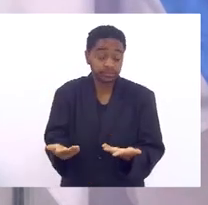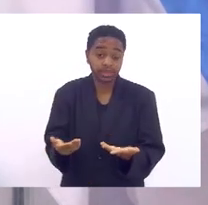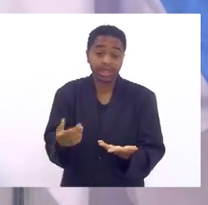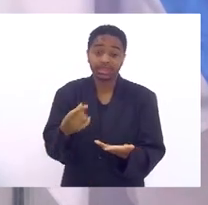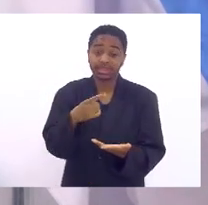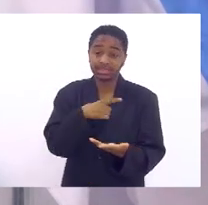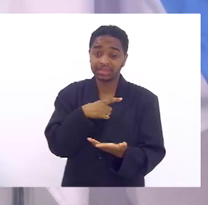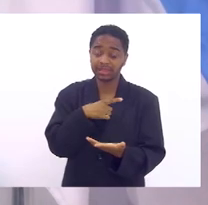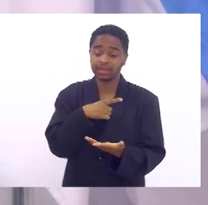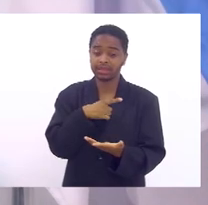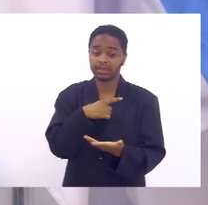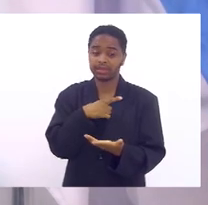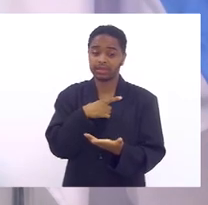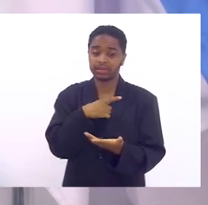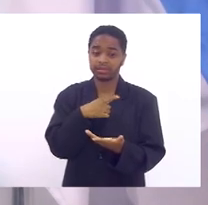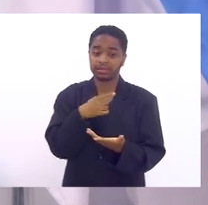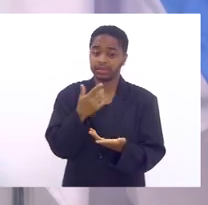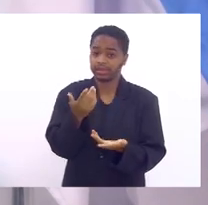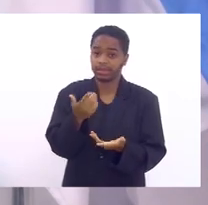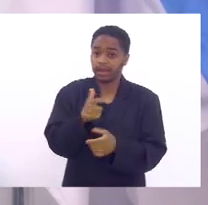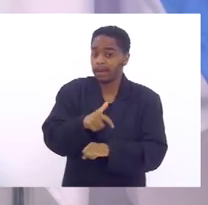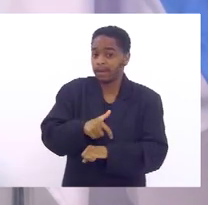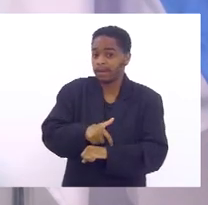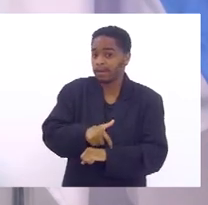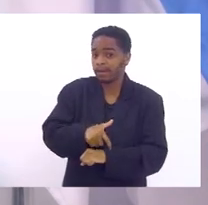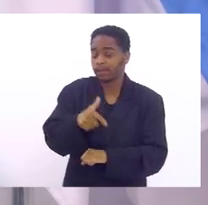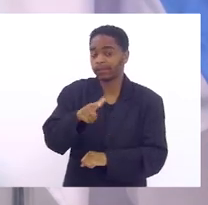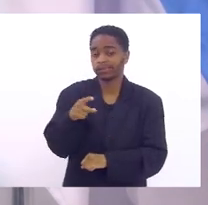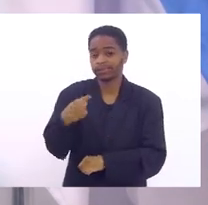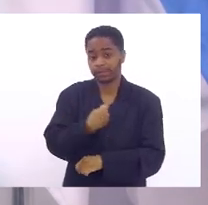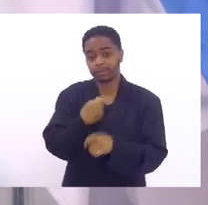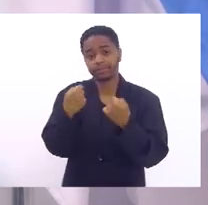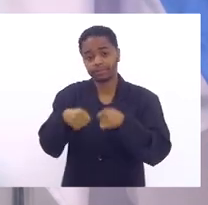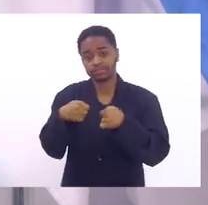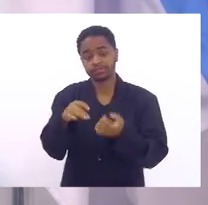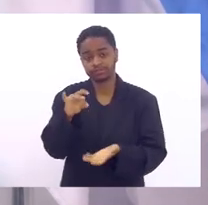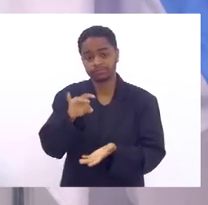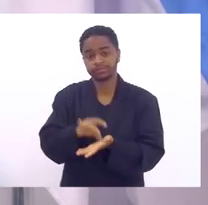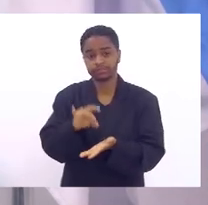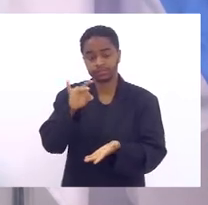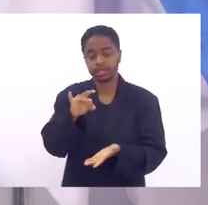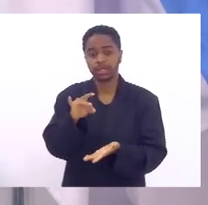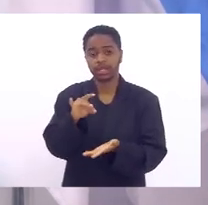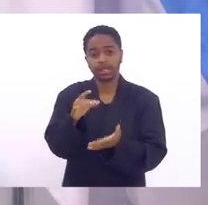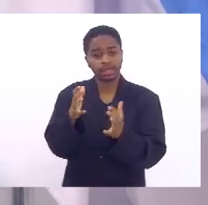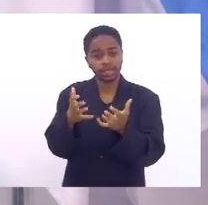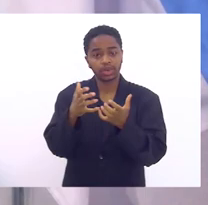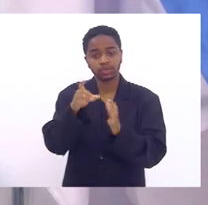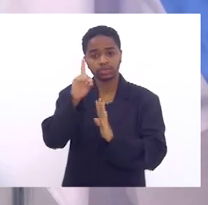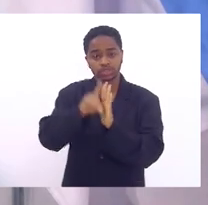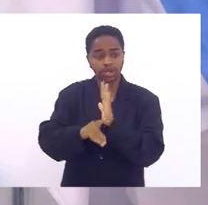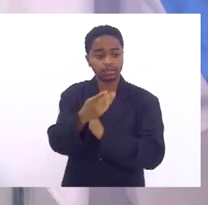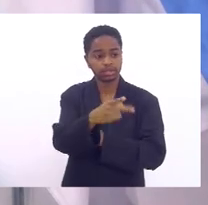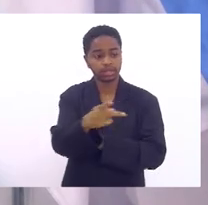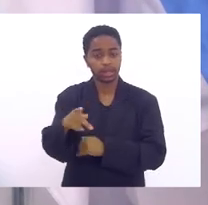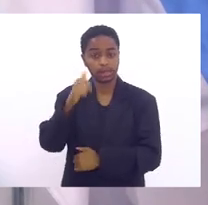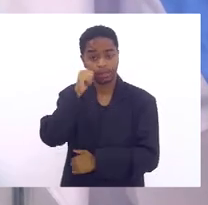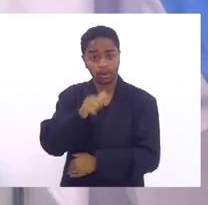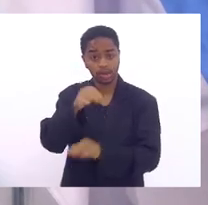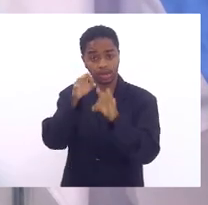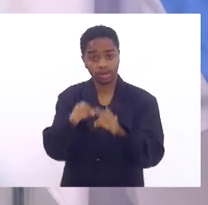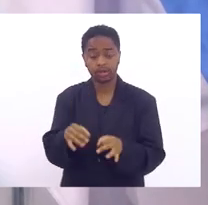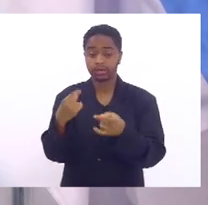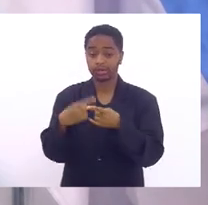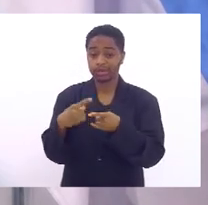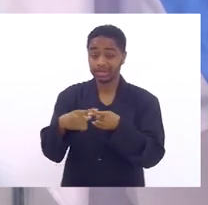toda uma situação em que a gente precisa reaver os direitos das mulheres na sua integridade porque é isso se lá